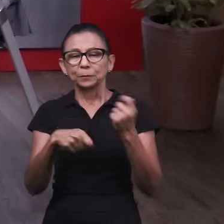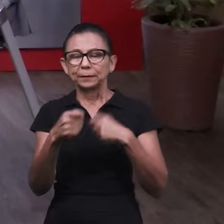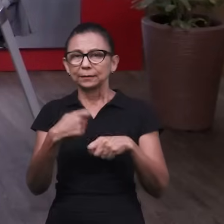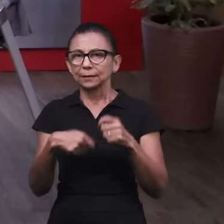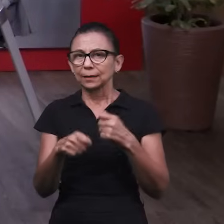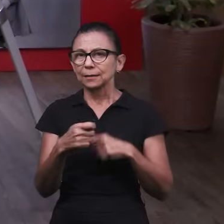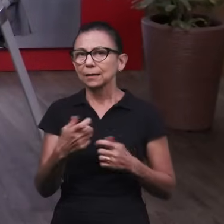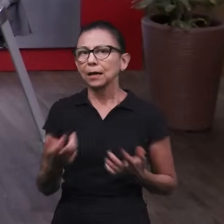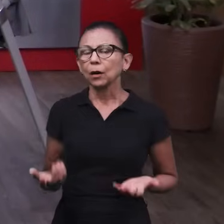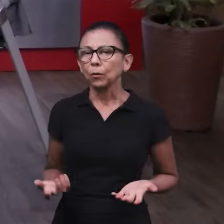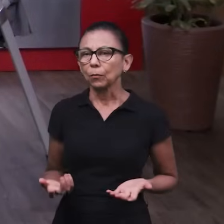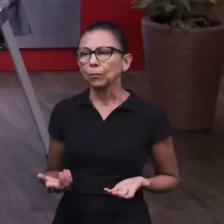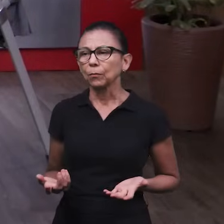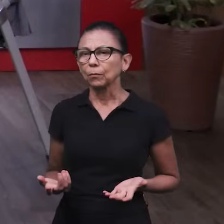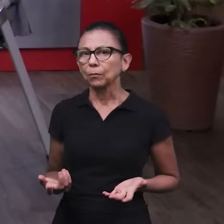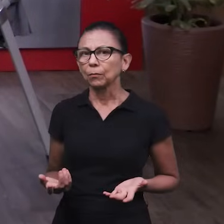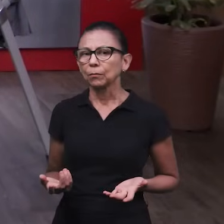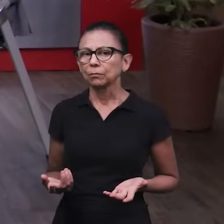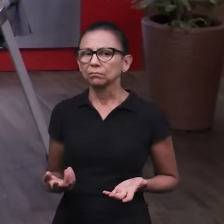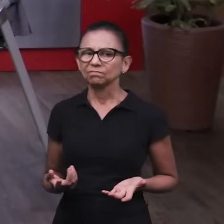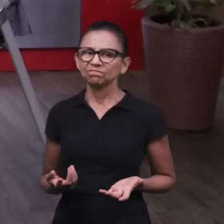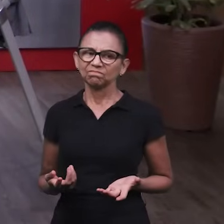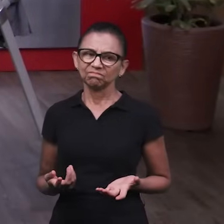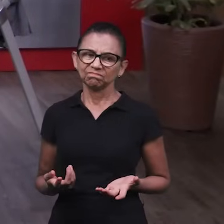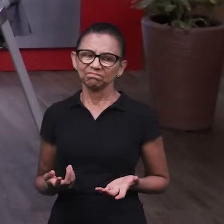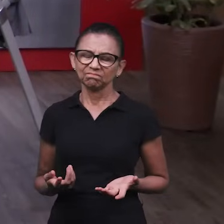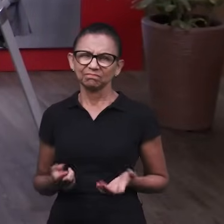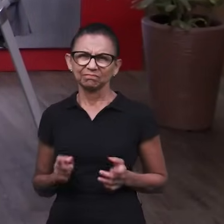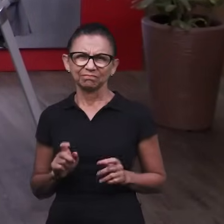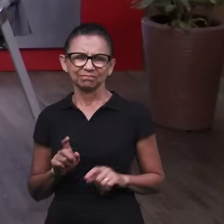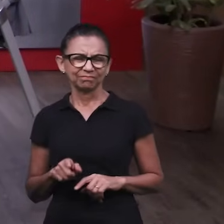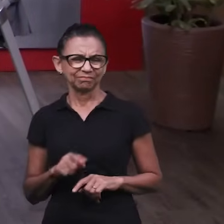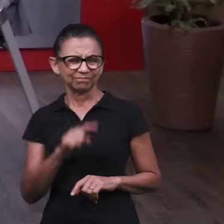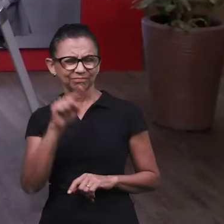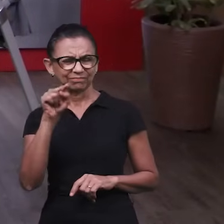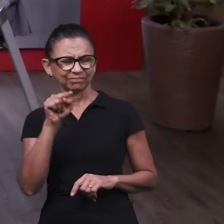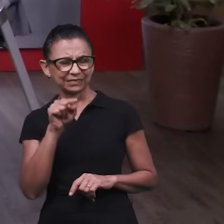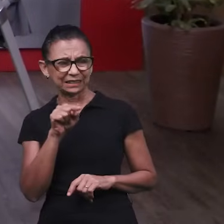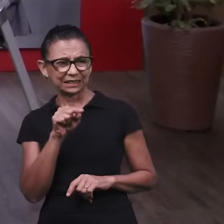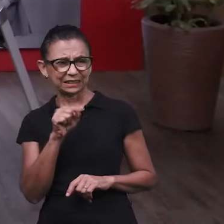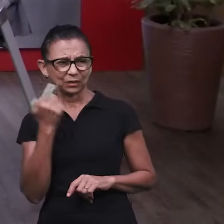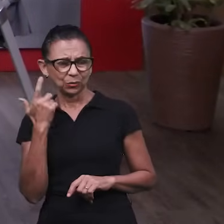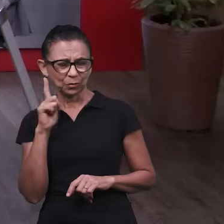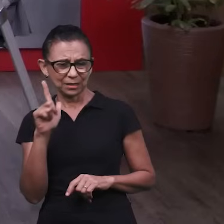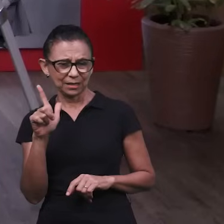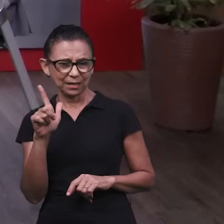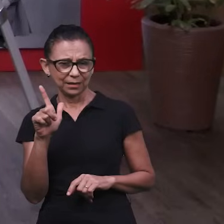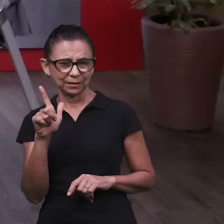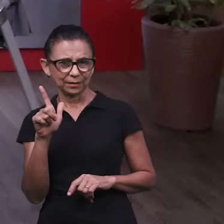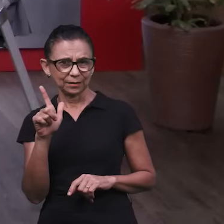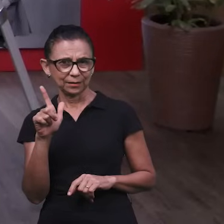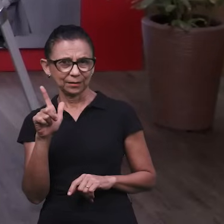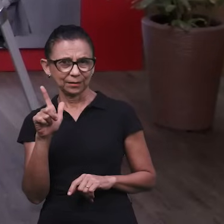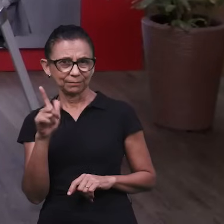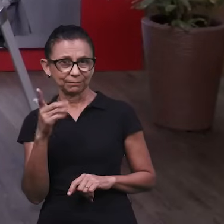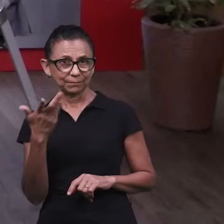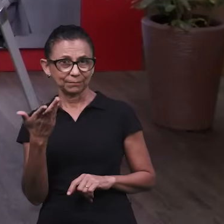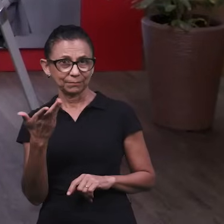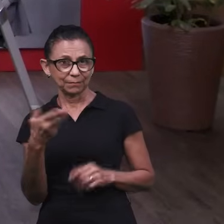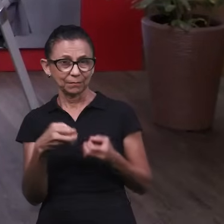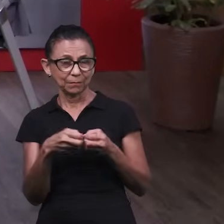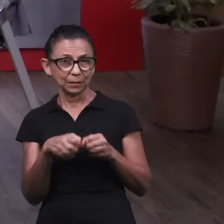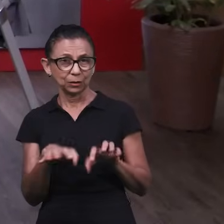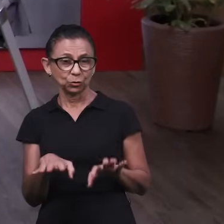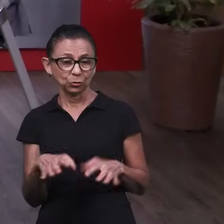é, porque parece que ele não vai atender o que é necessário na função. Pode prejudicar o